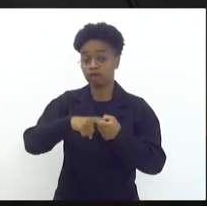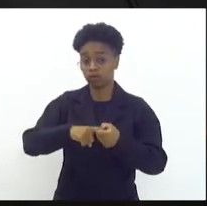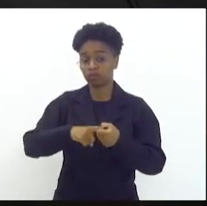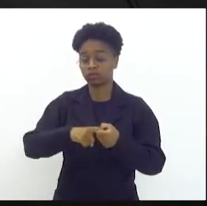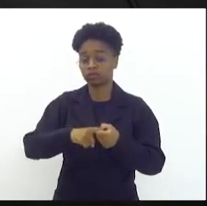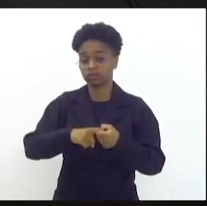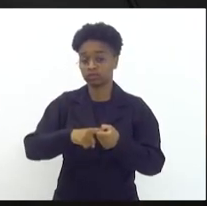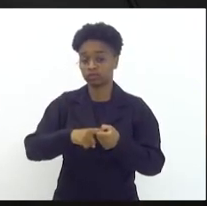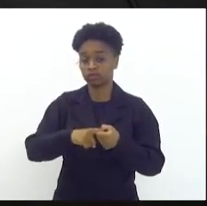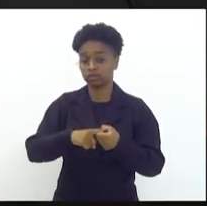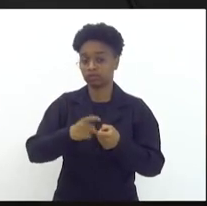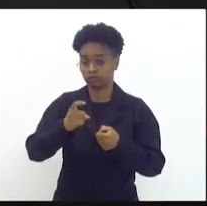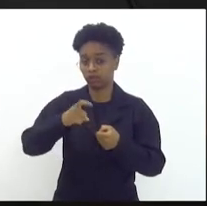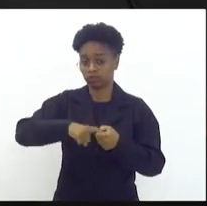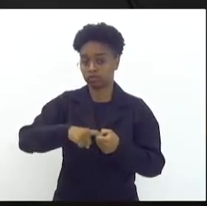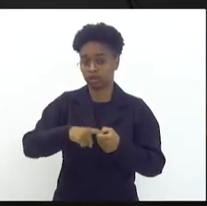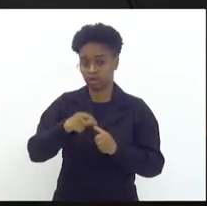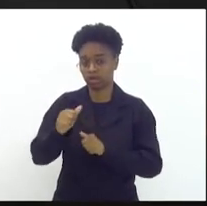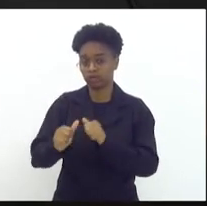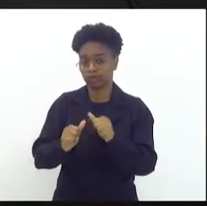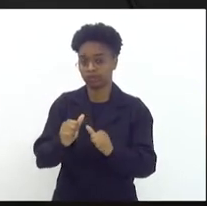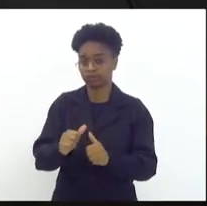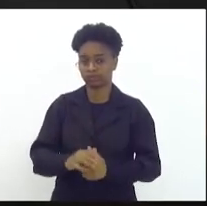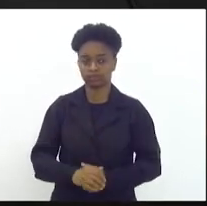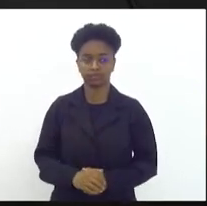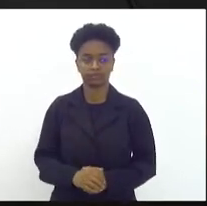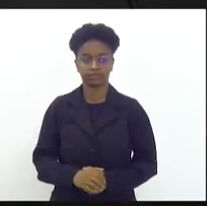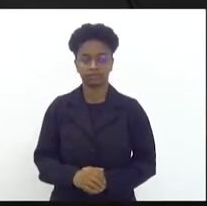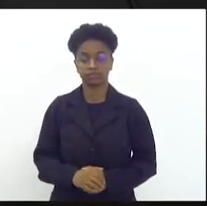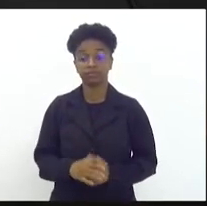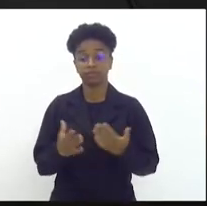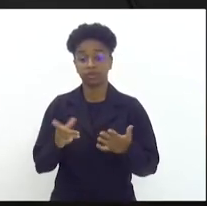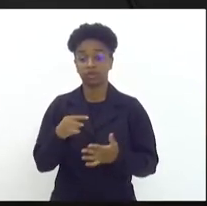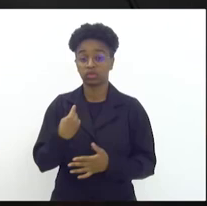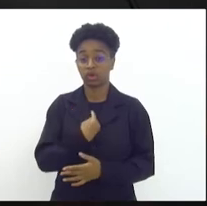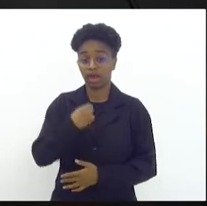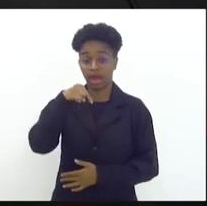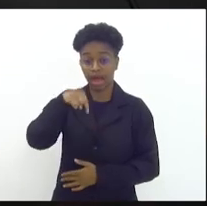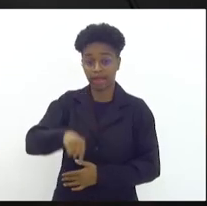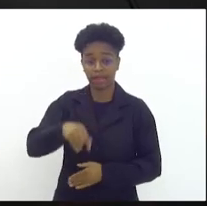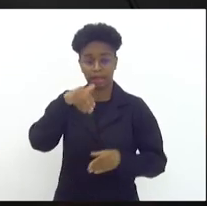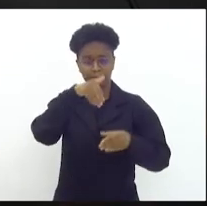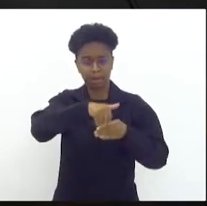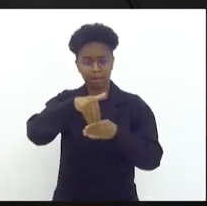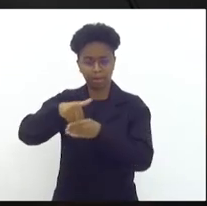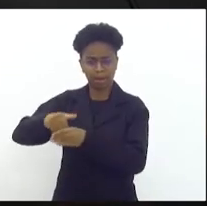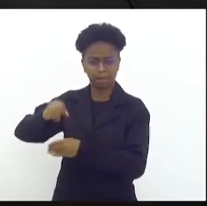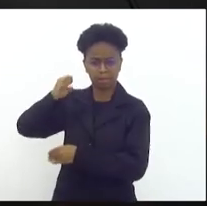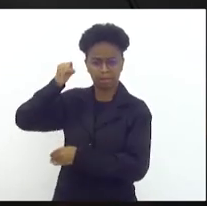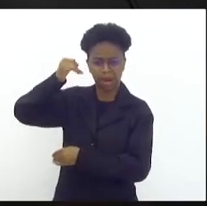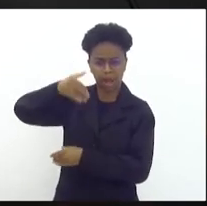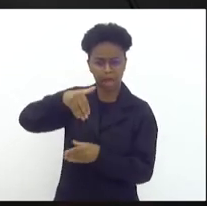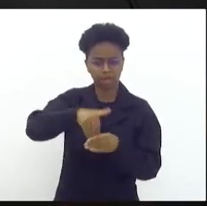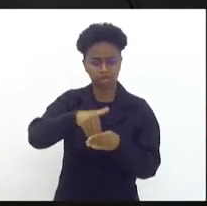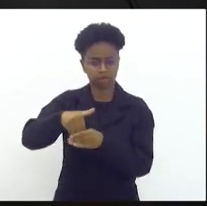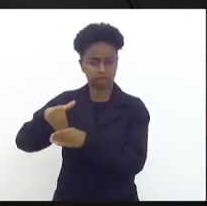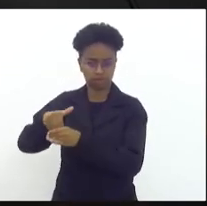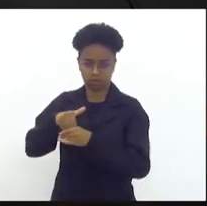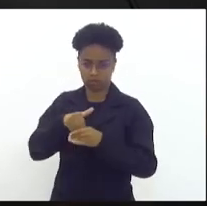essa reforma a passar uma noite aqui votando regimes especiais